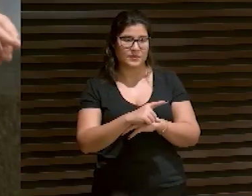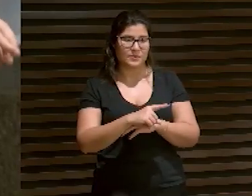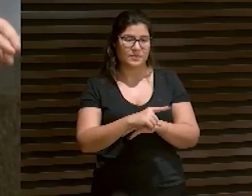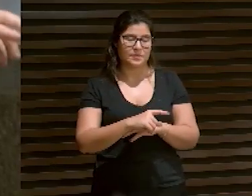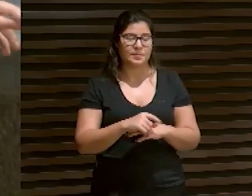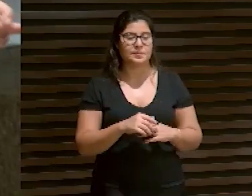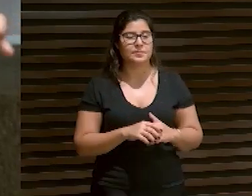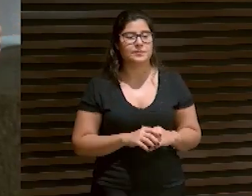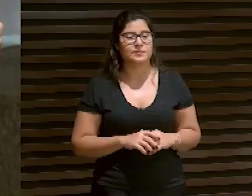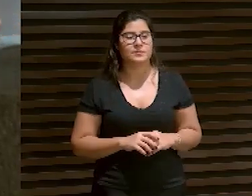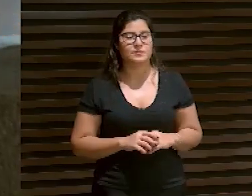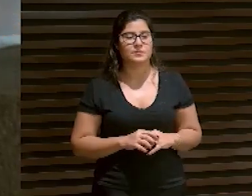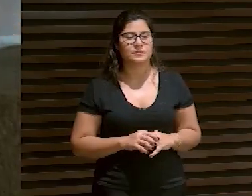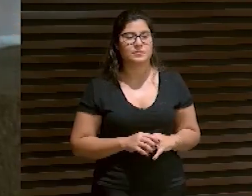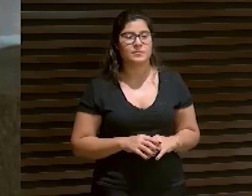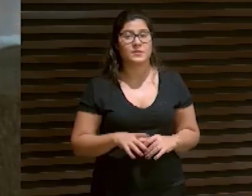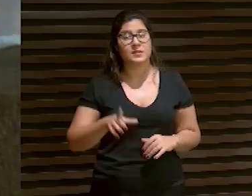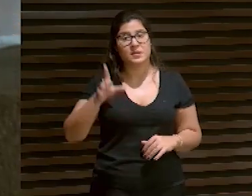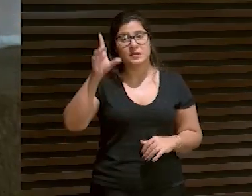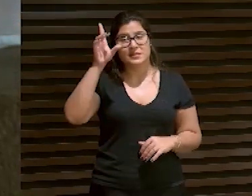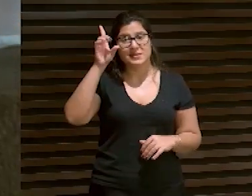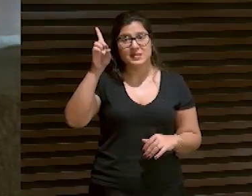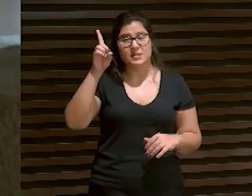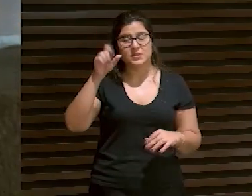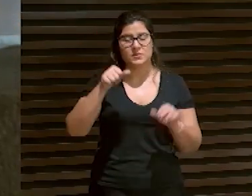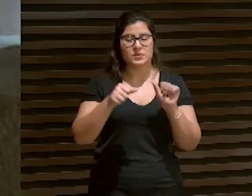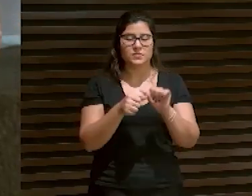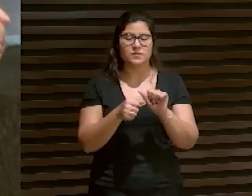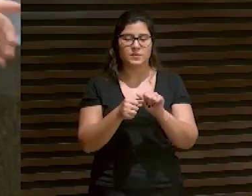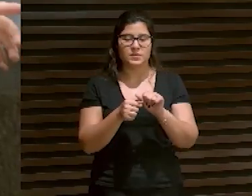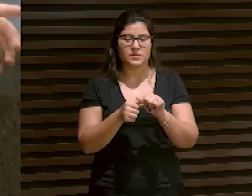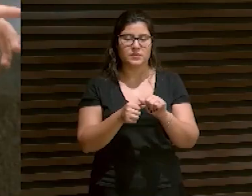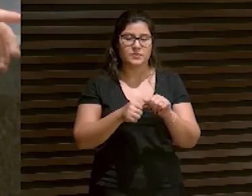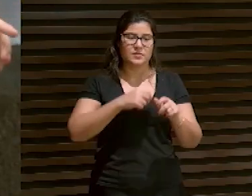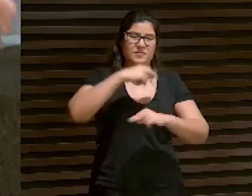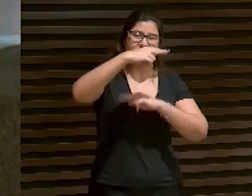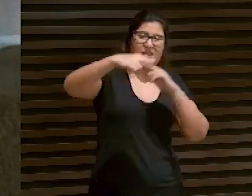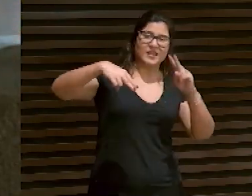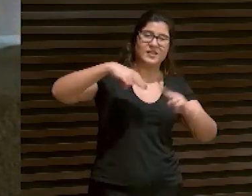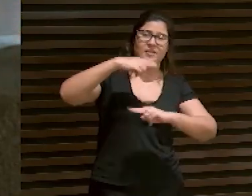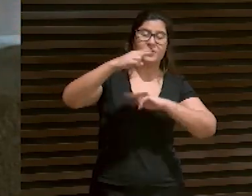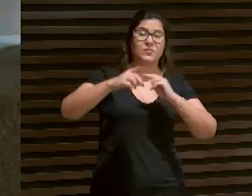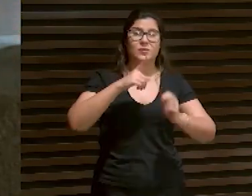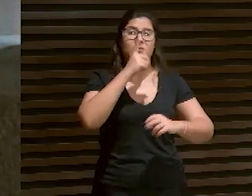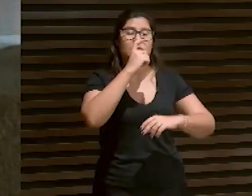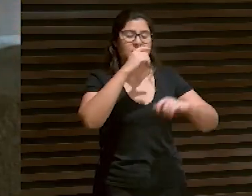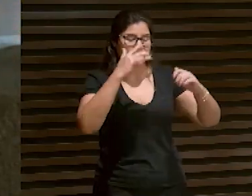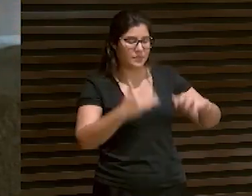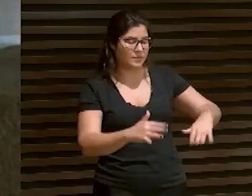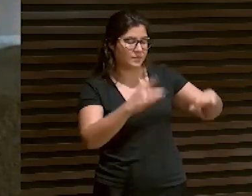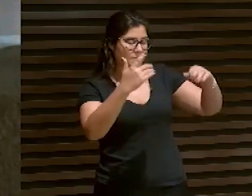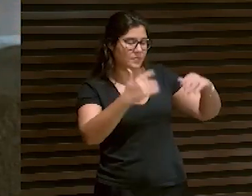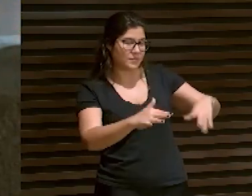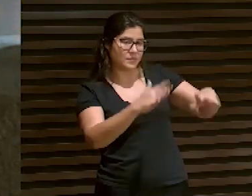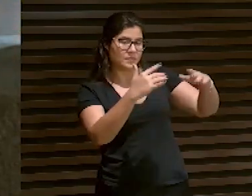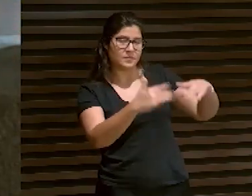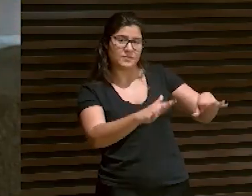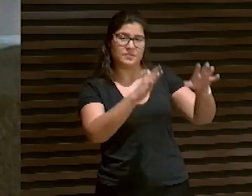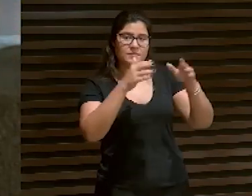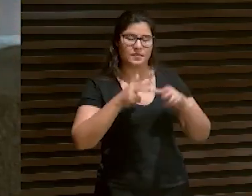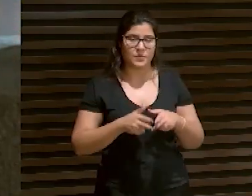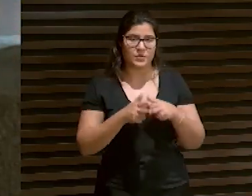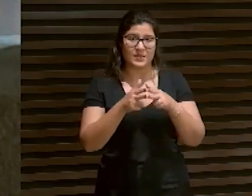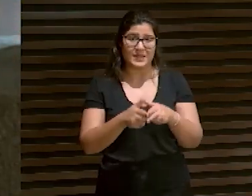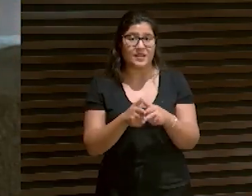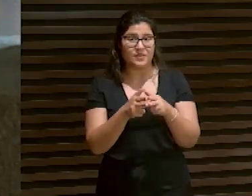Deus fez com que uma tempestade quase afundasse aquele navio. E eu entendo que Deus que tem poder para poder controlar o tempo. E a gente vê